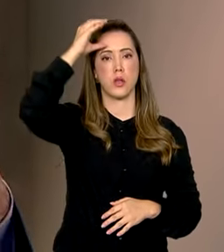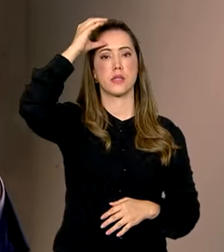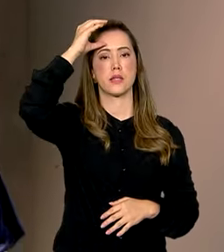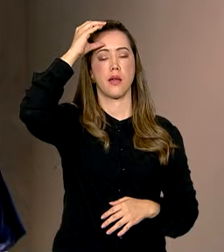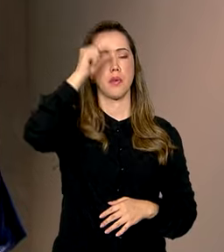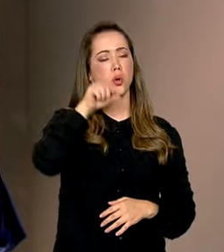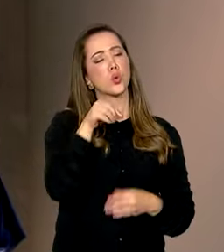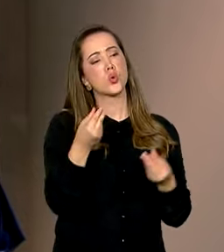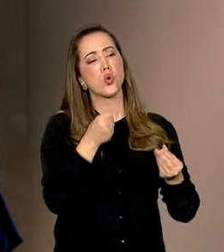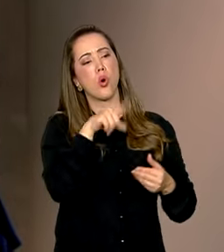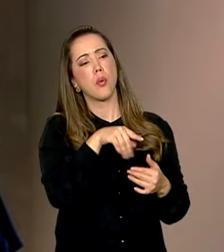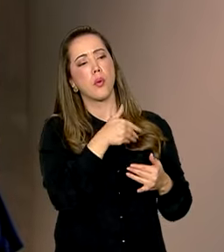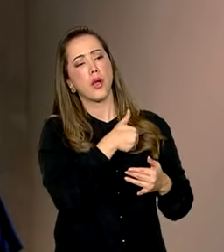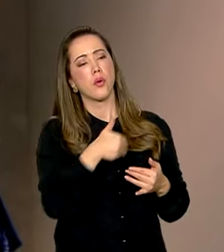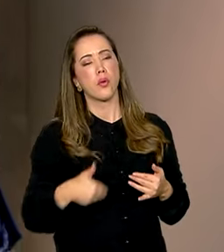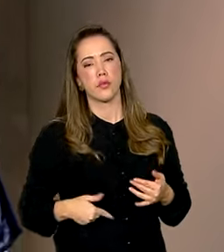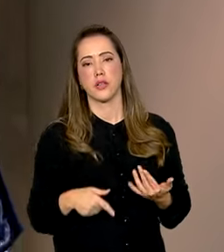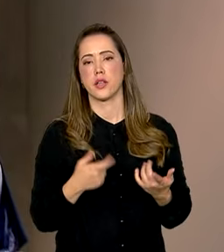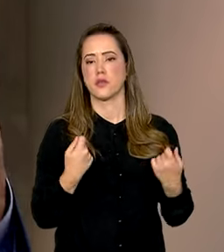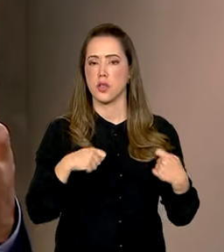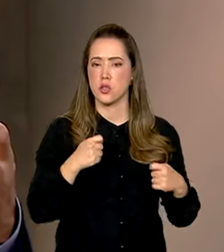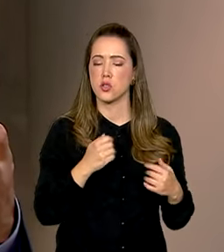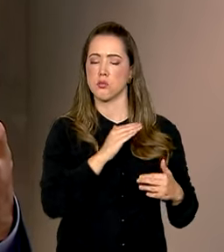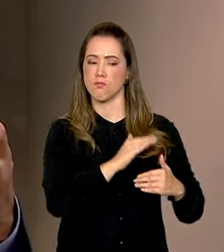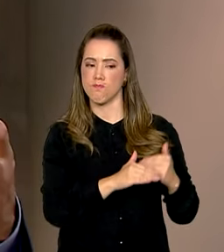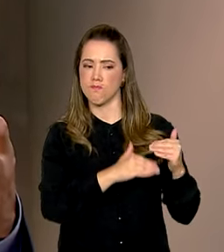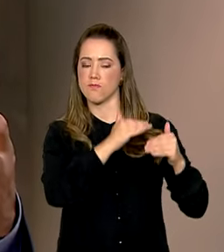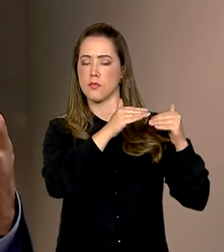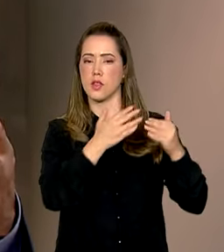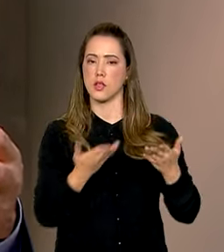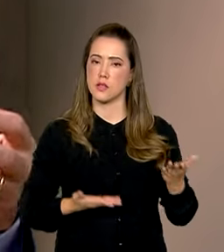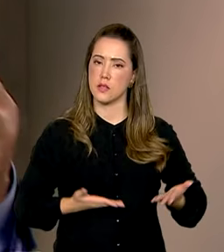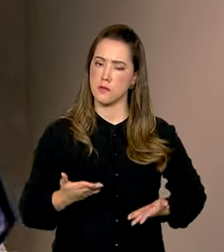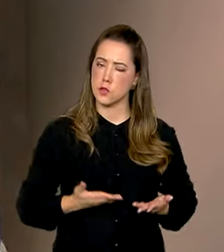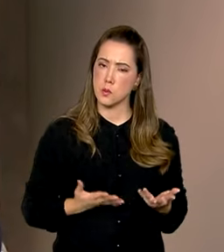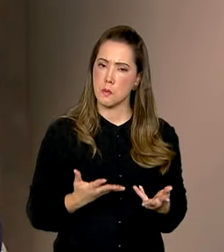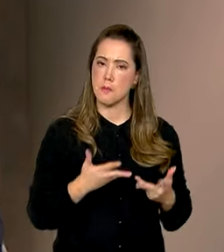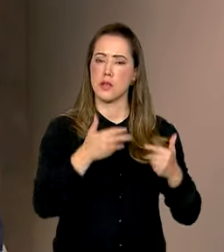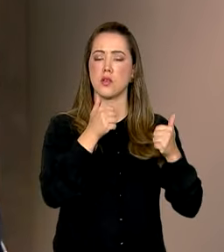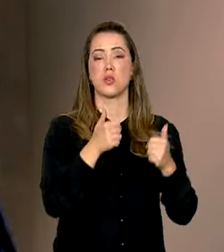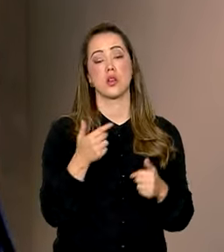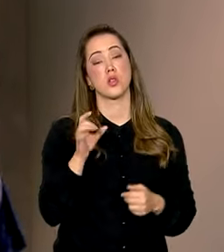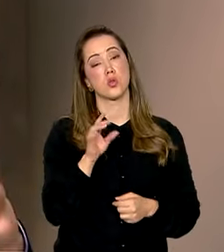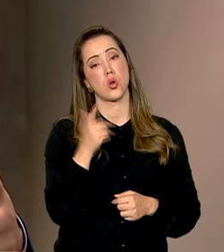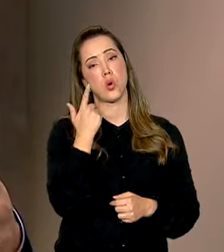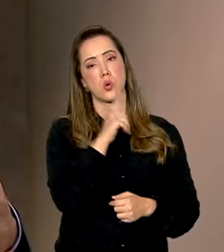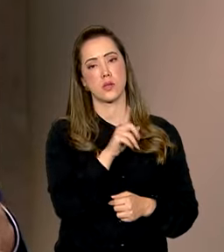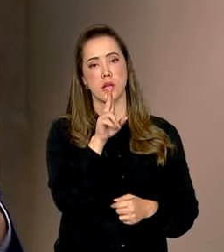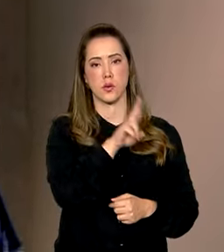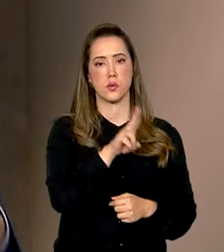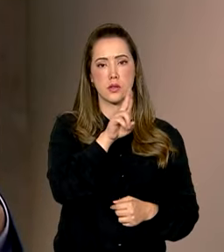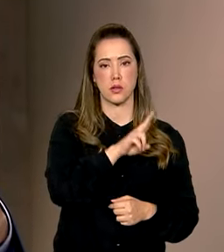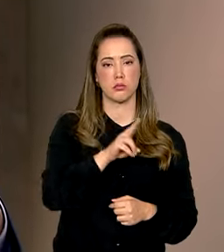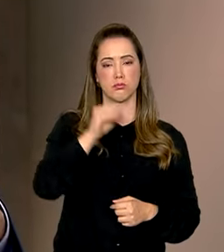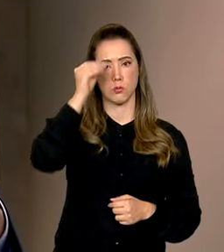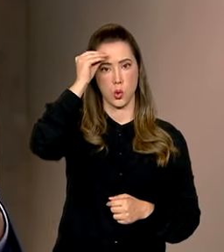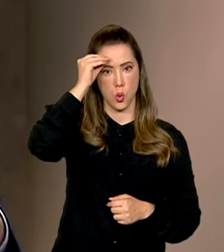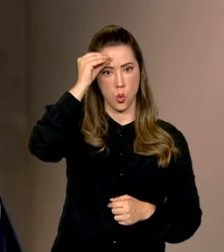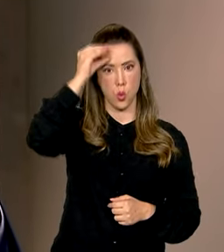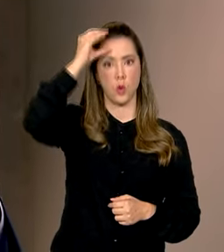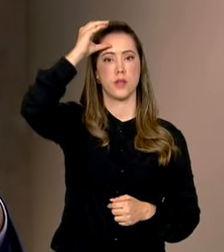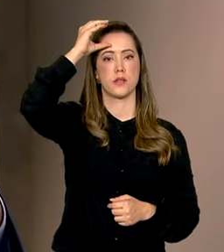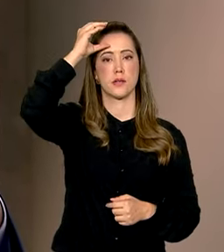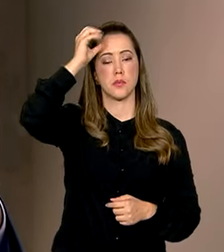exemplar e precisamos, né, elevar o nível de prestação de serviço, isso só faz com a inteligência. É isso que o